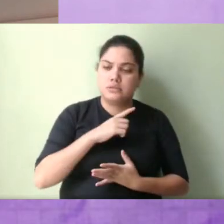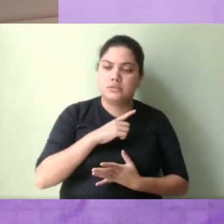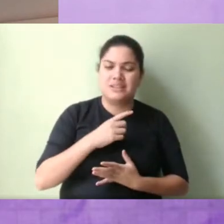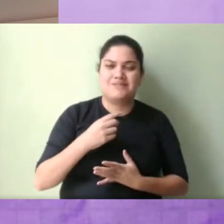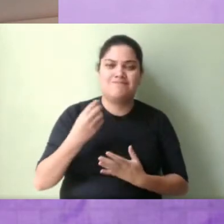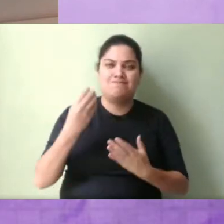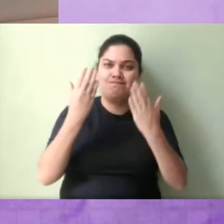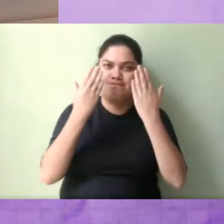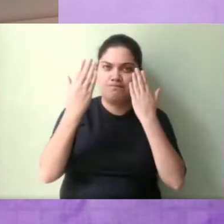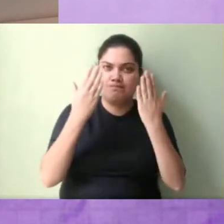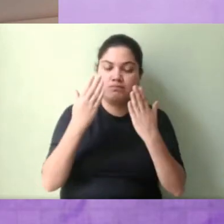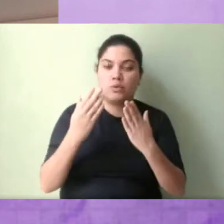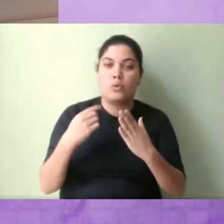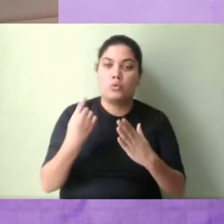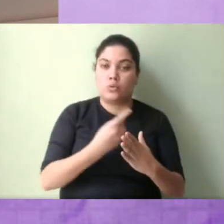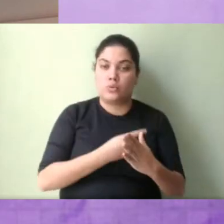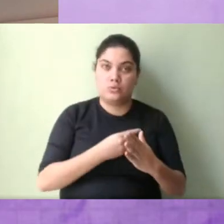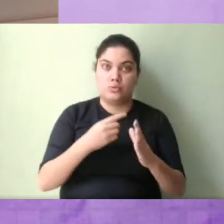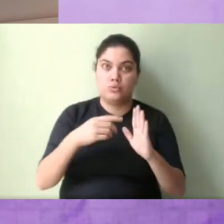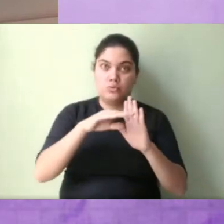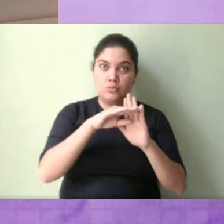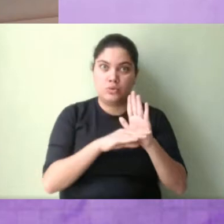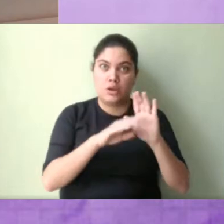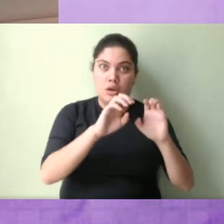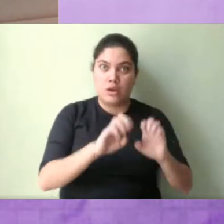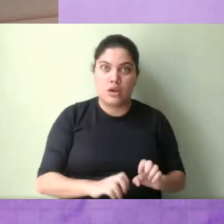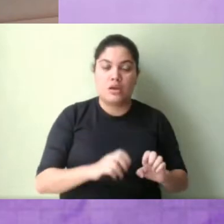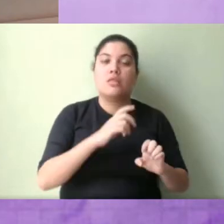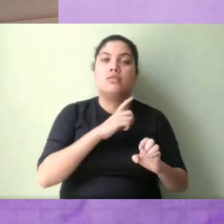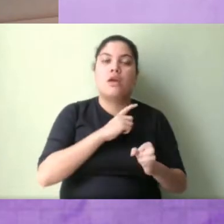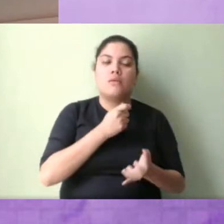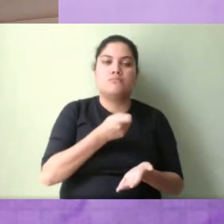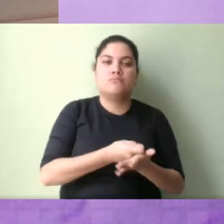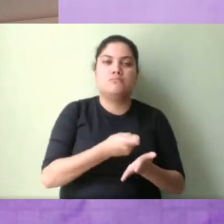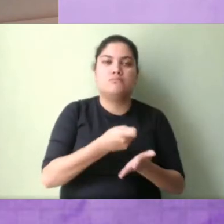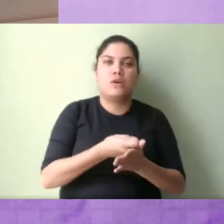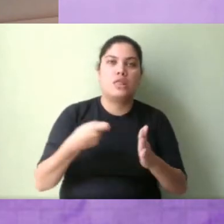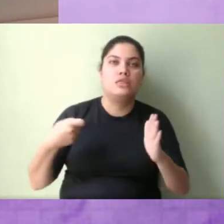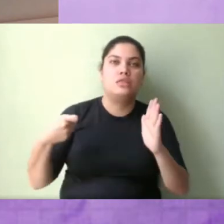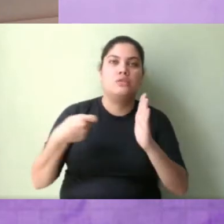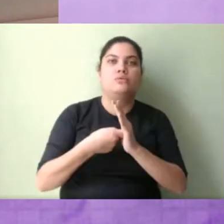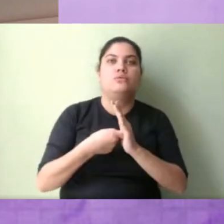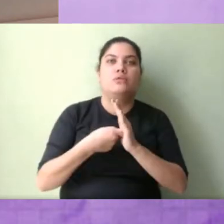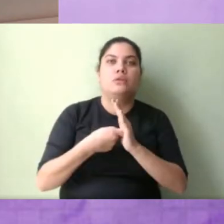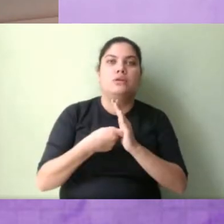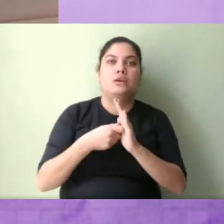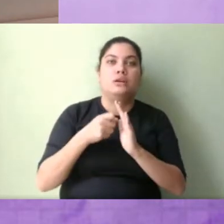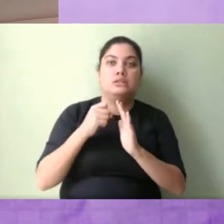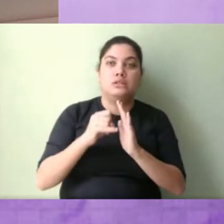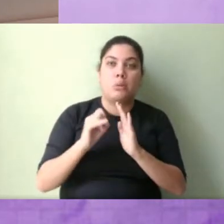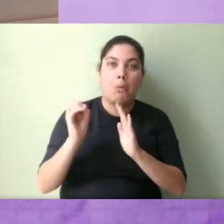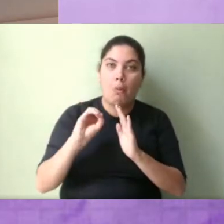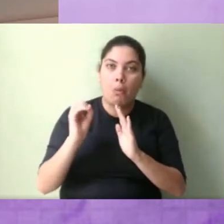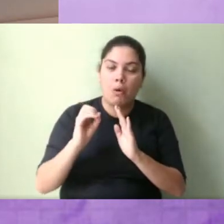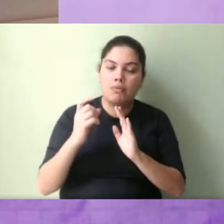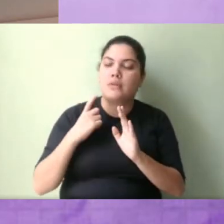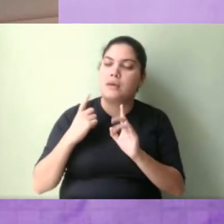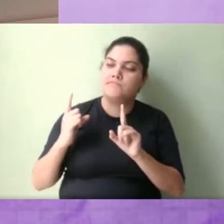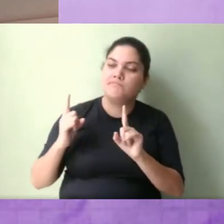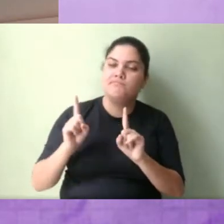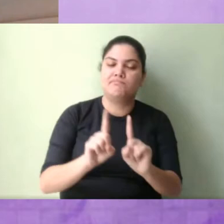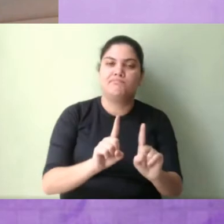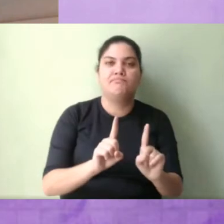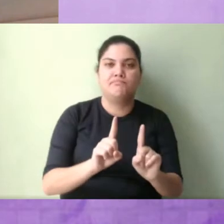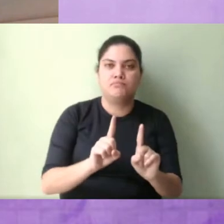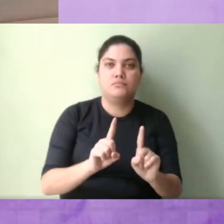e saúde da mulher, e ver o que teu estado oferece para você. Você pode, se estiver sendo tratado por um psicólogo, no nosso código de ética, o